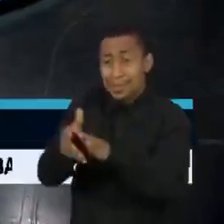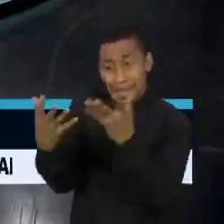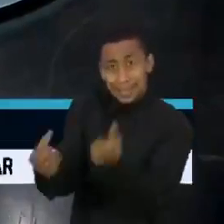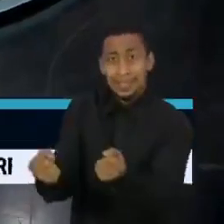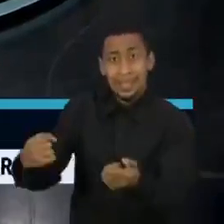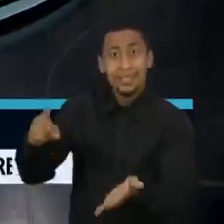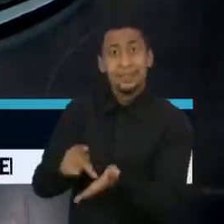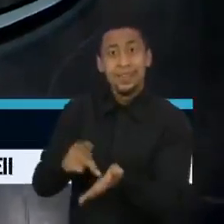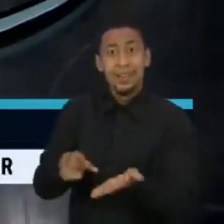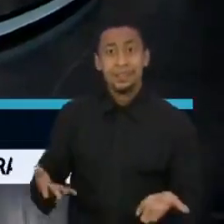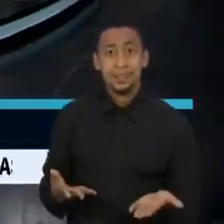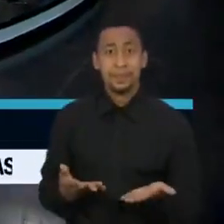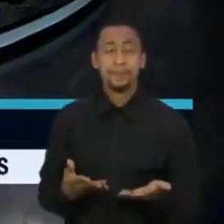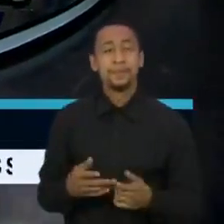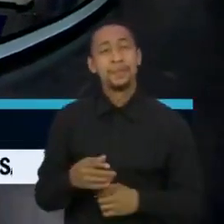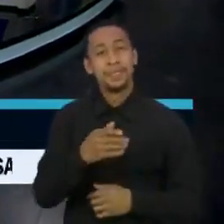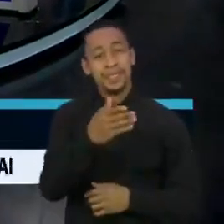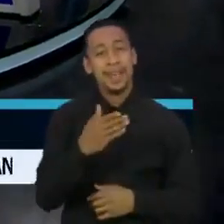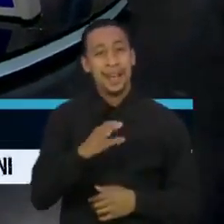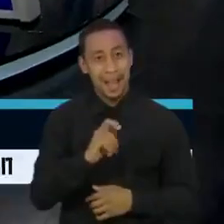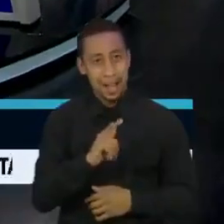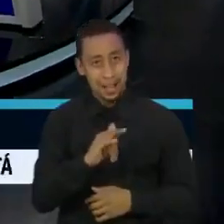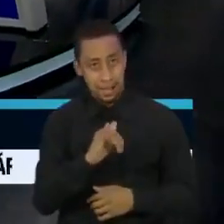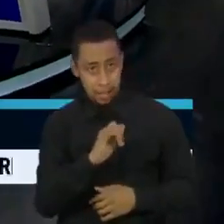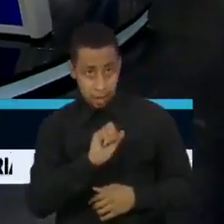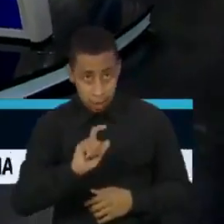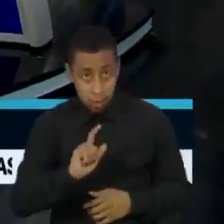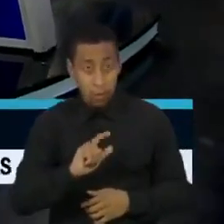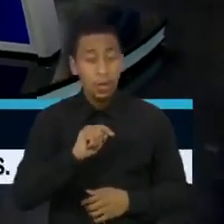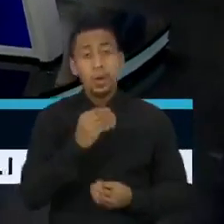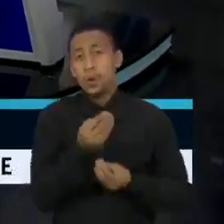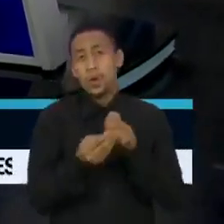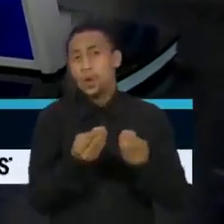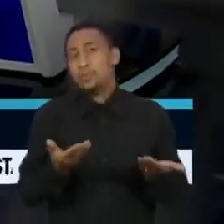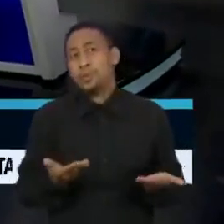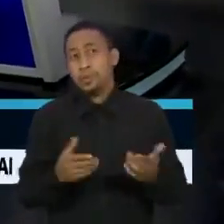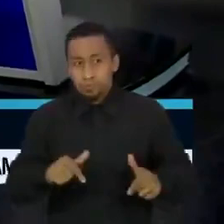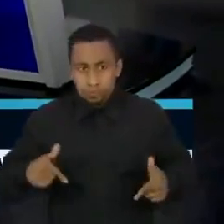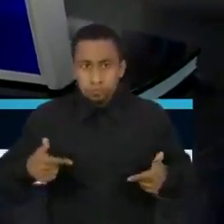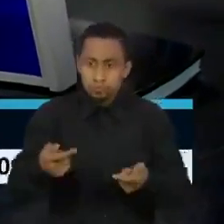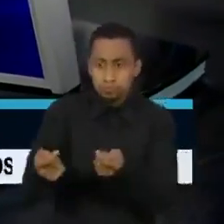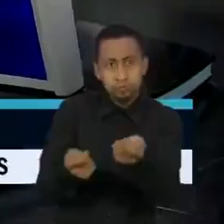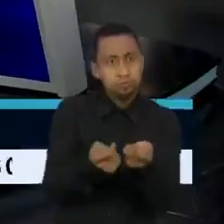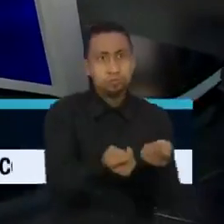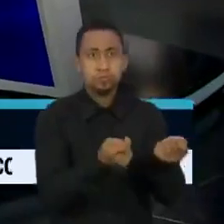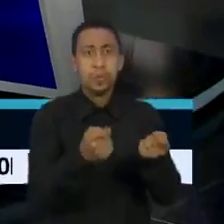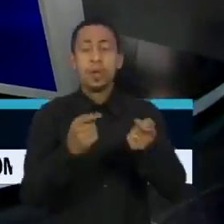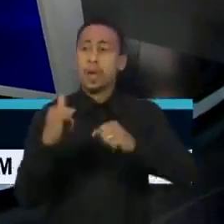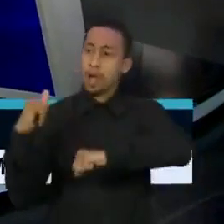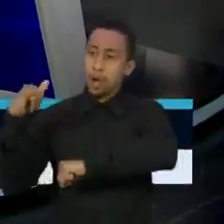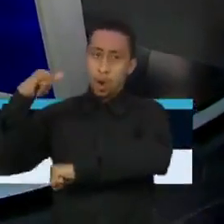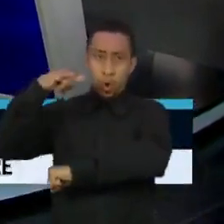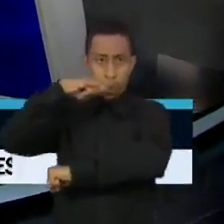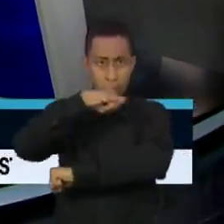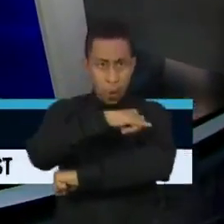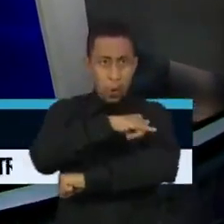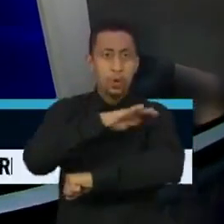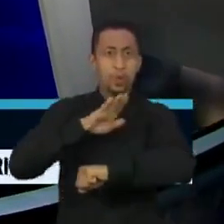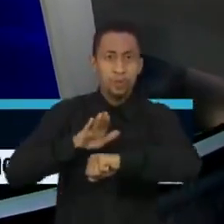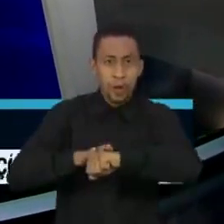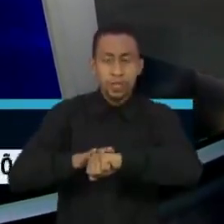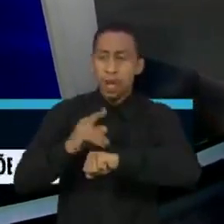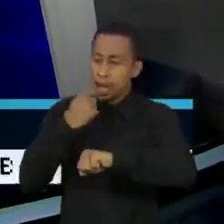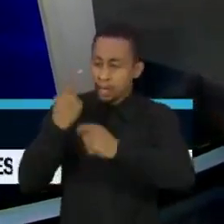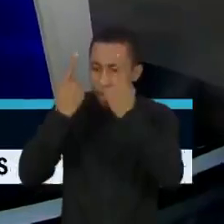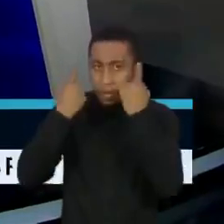e outra caiu o quê que as autoridades estão esperando para agir com mais Rigor e aumentar o controle em aeroportos fazer Barreiras